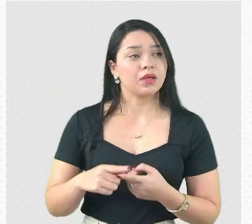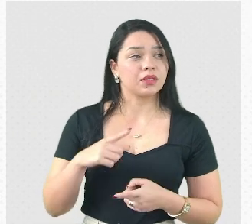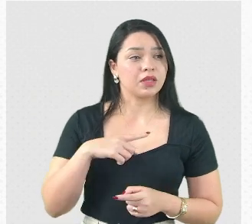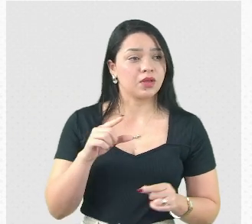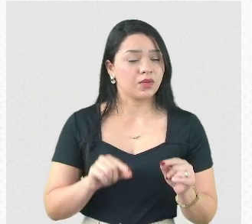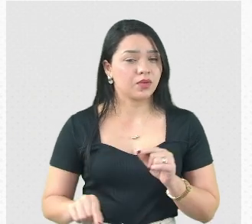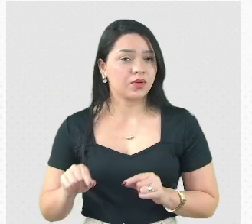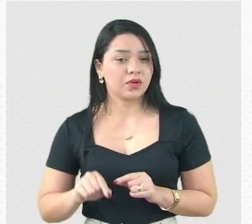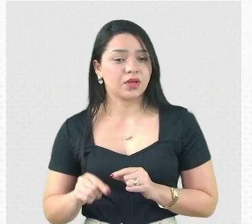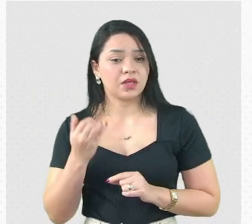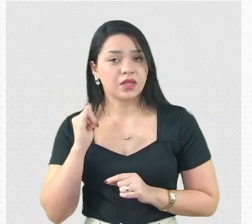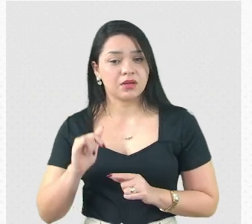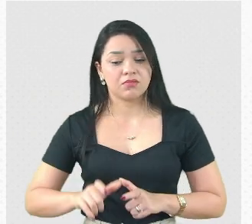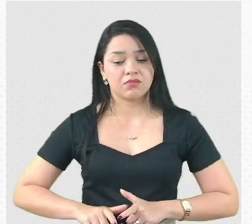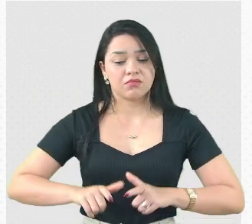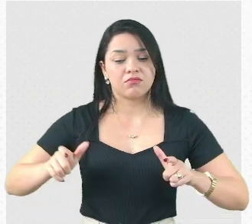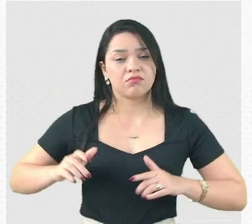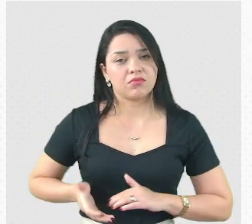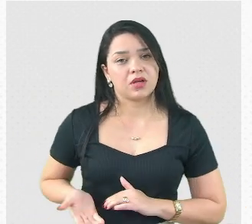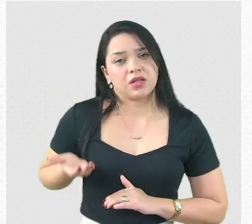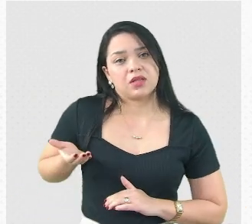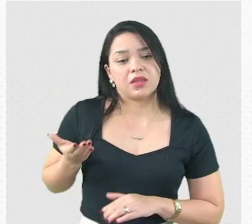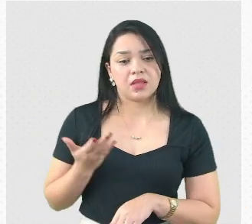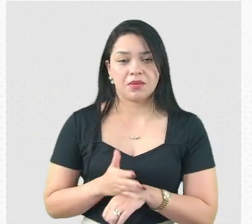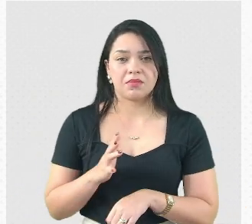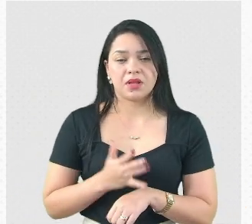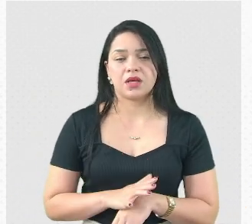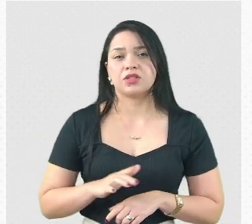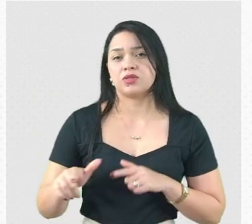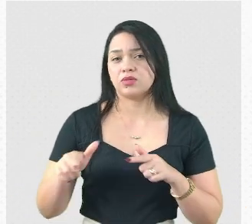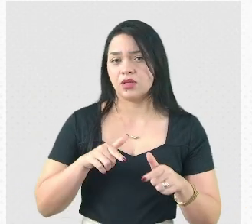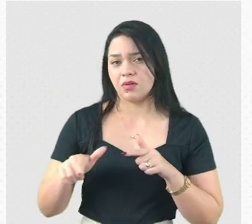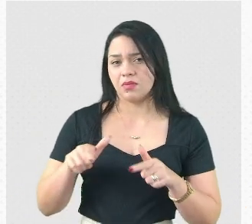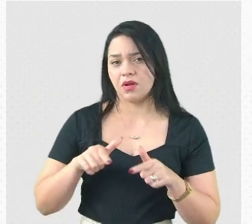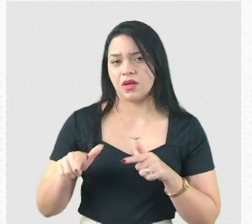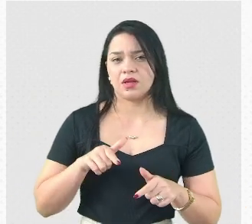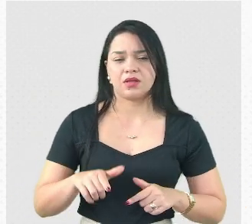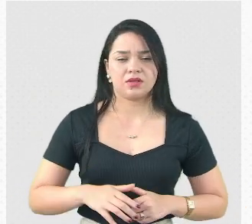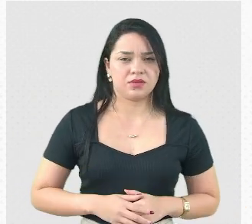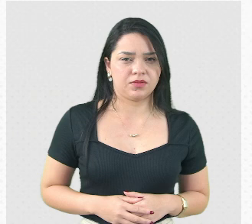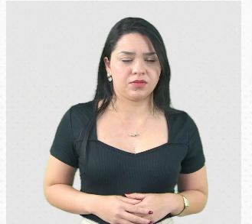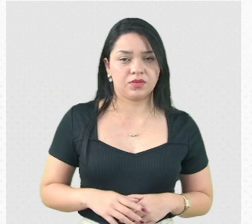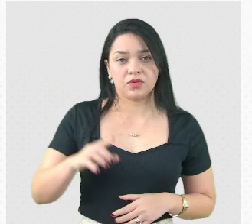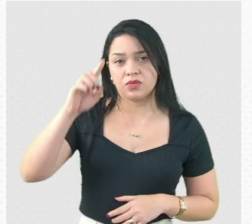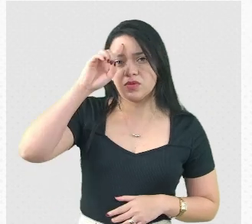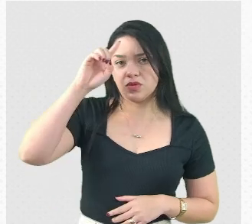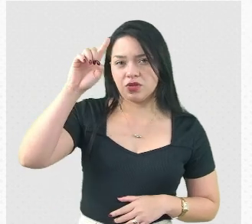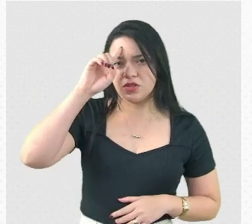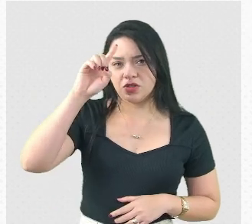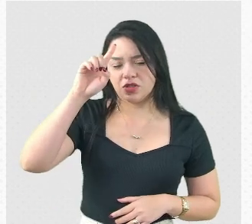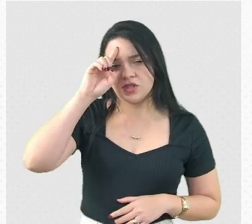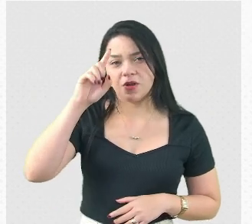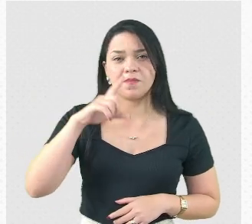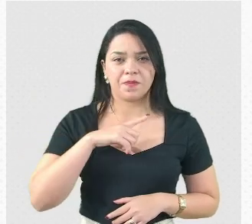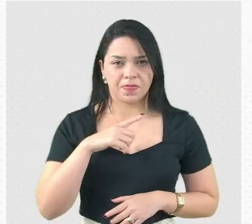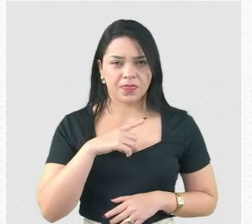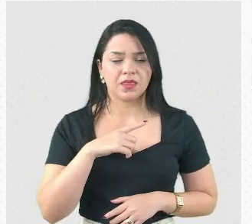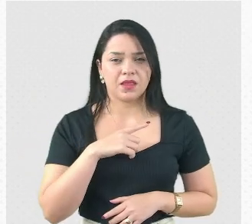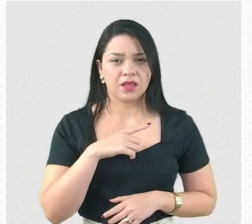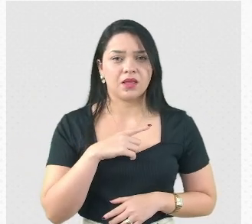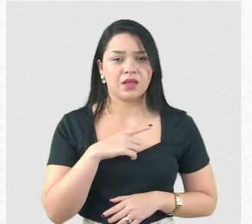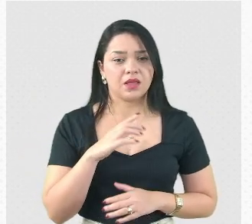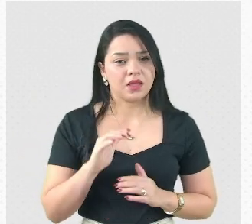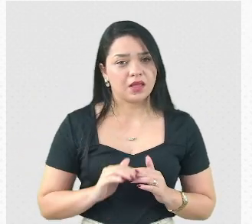gasto energético elevado. Na sua prática laboral, no seu trabalho, no dia a dia, ele tem um gasto